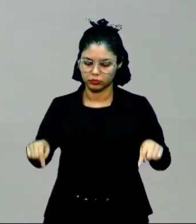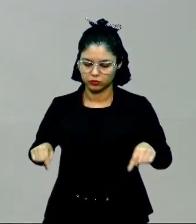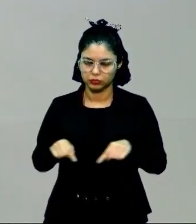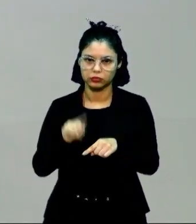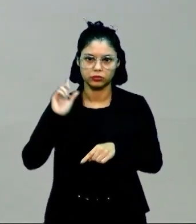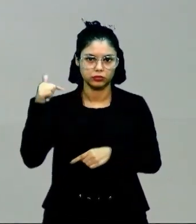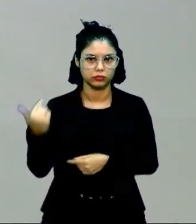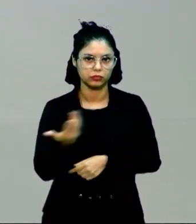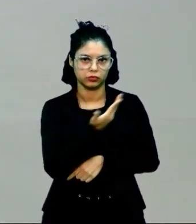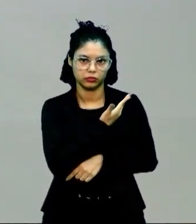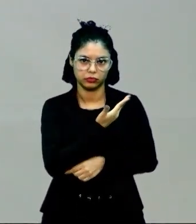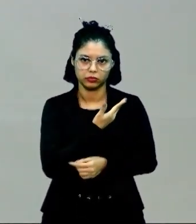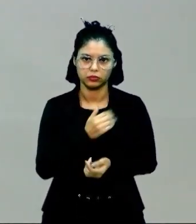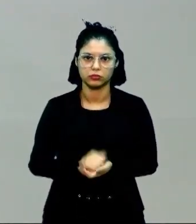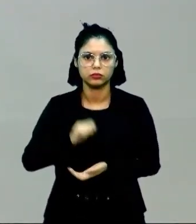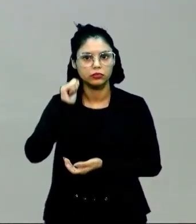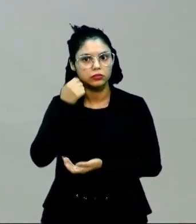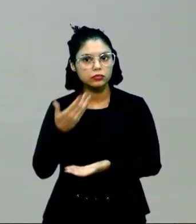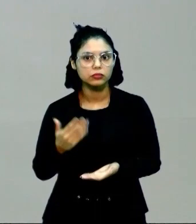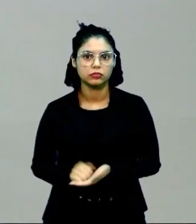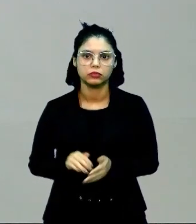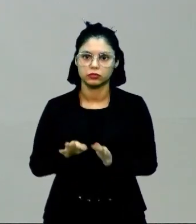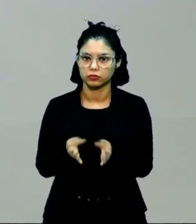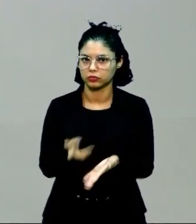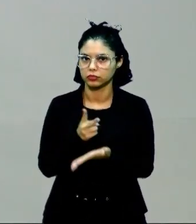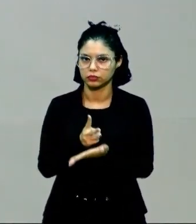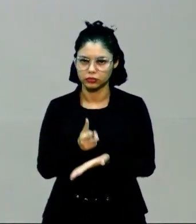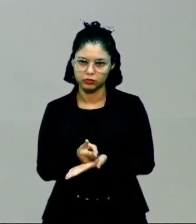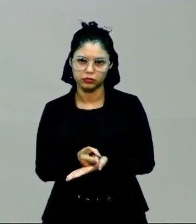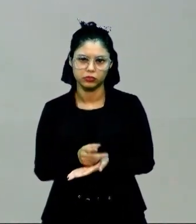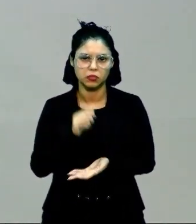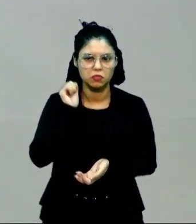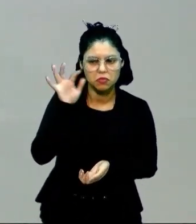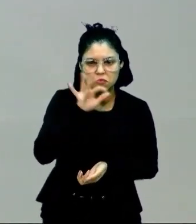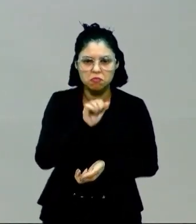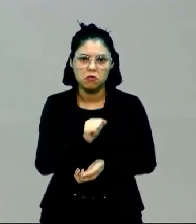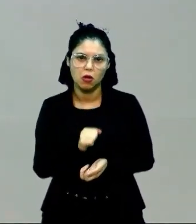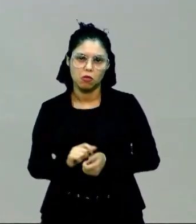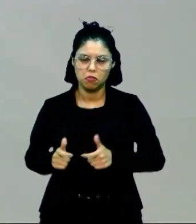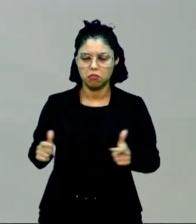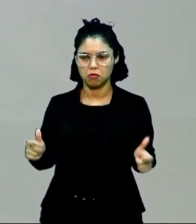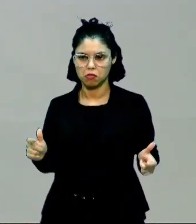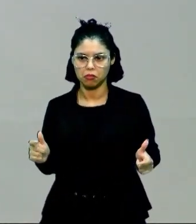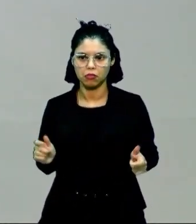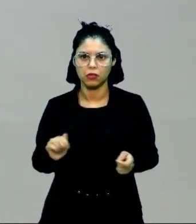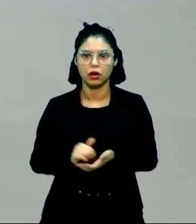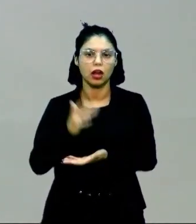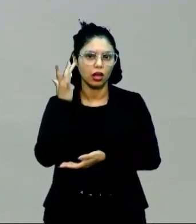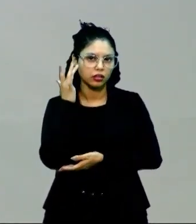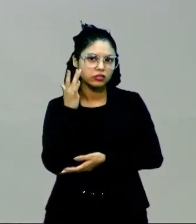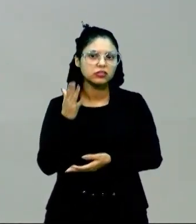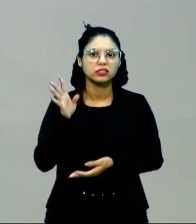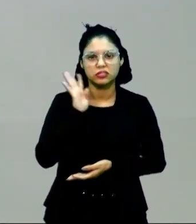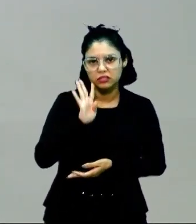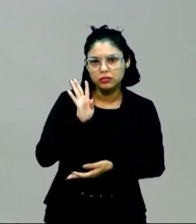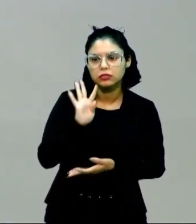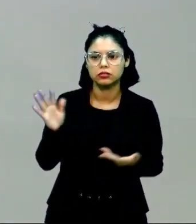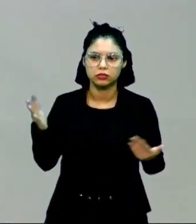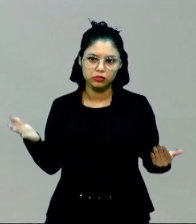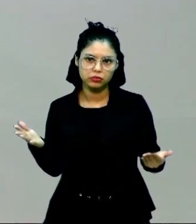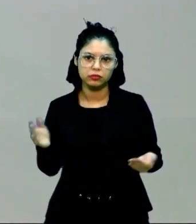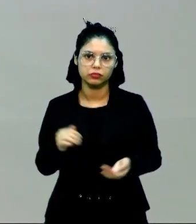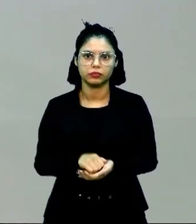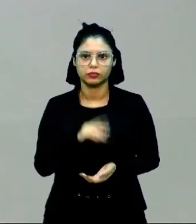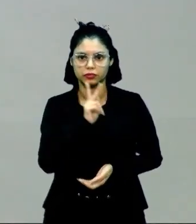aula, aquele coleguinha que ele é negro, ele é sempre o neguinho, ele é sempre o negão, e você acha que isso é uma